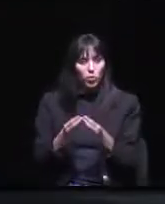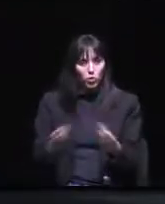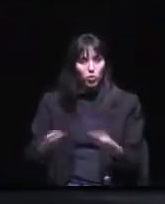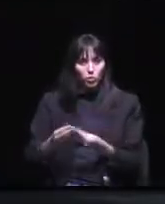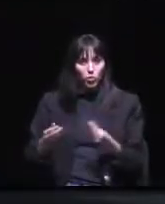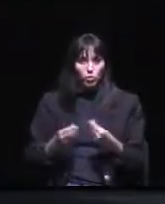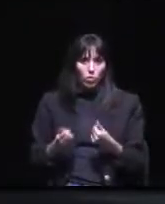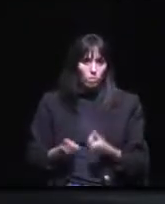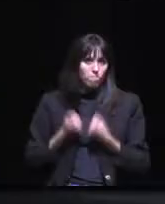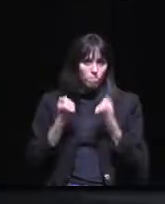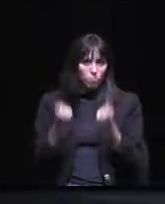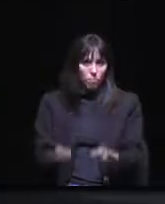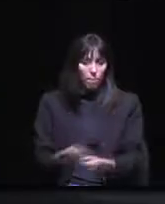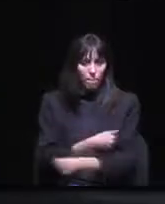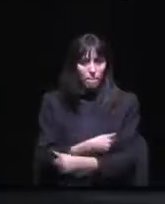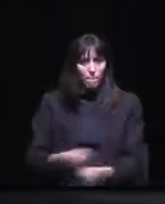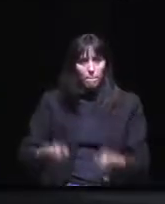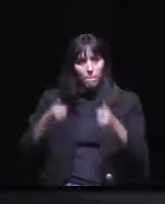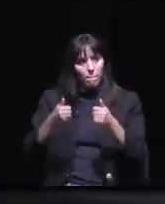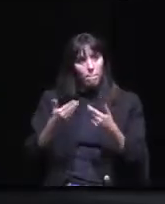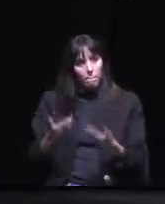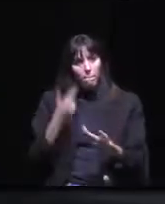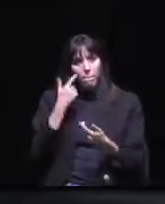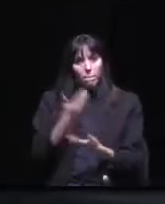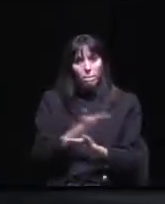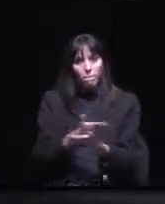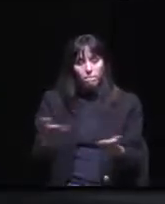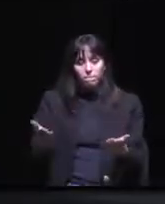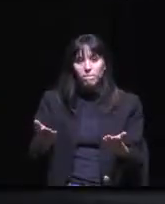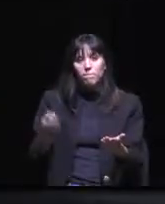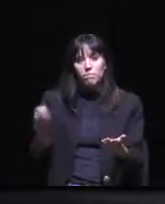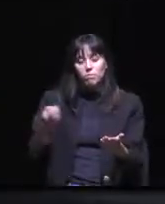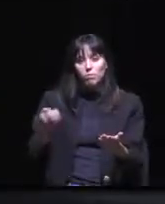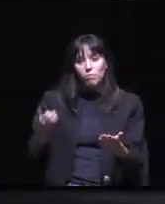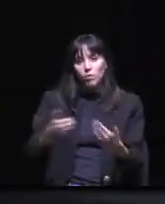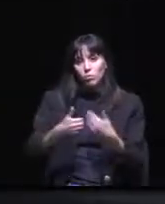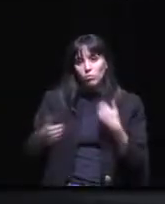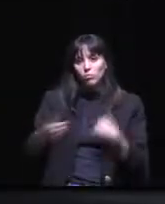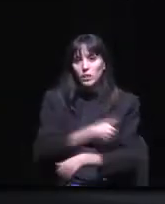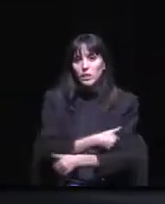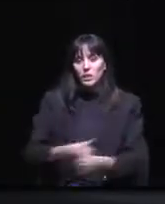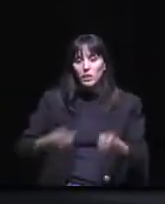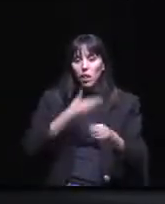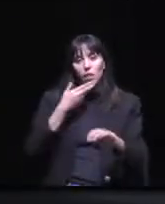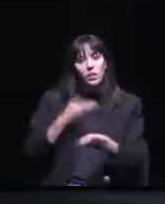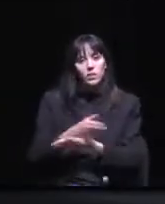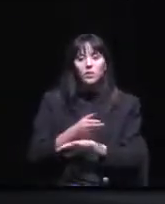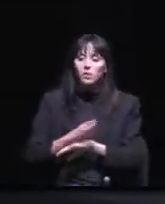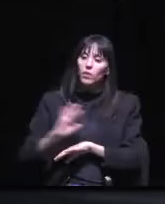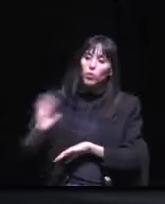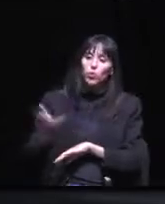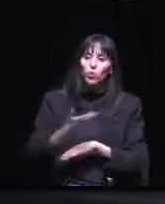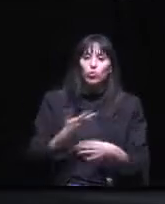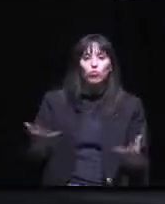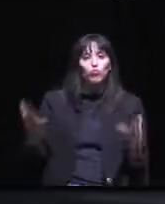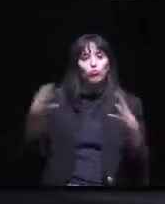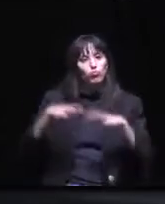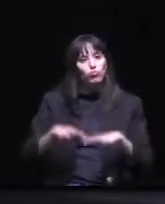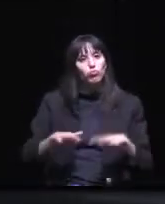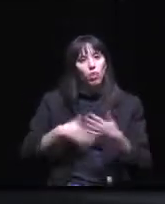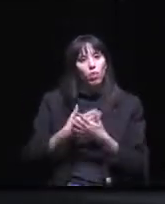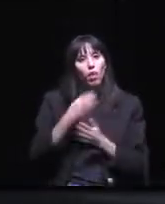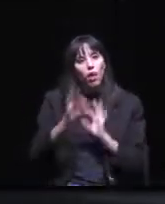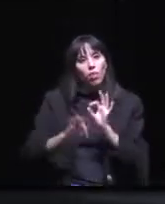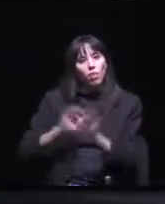concretos. A cidade que temos hoje está cada vez mais afastada de uma cidade acessível que acolhe todos e que proporciona qualidade de